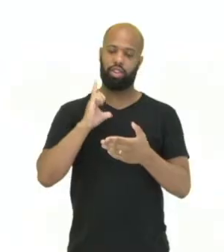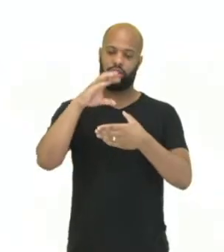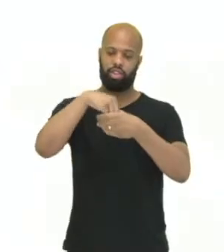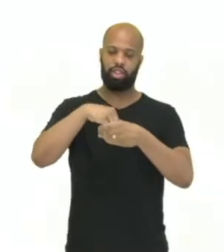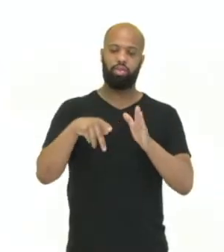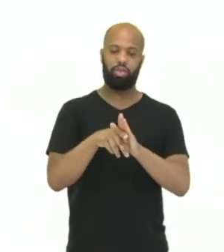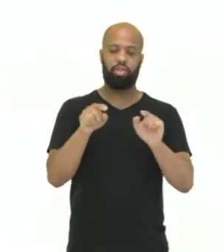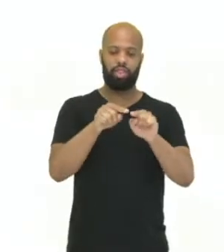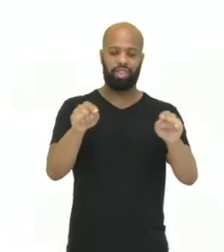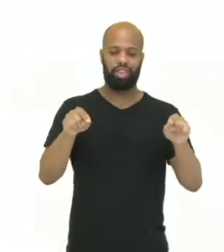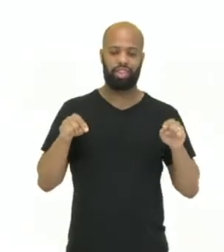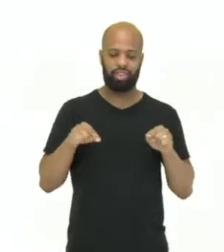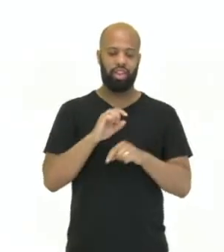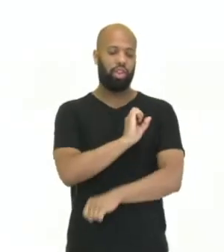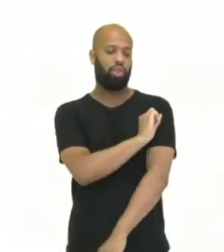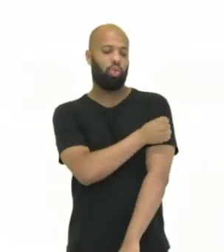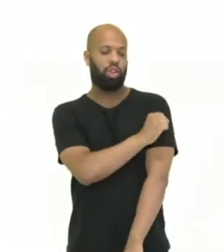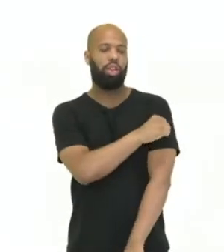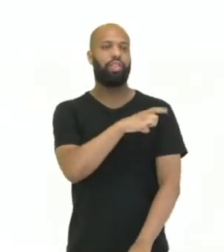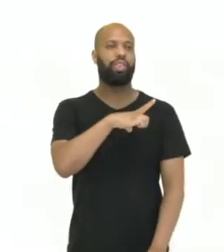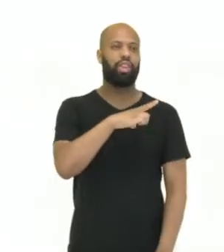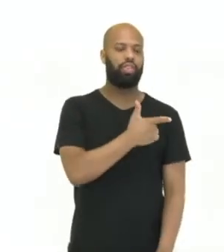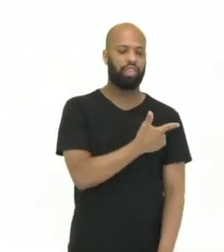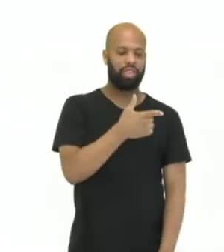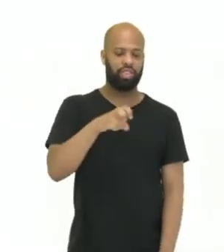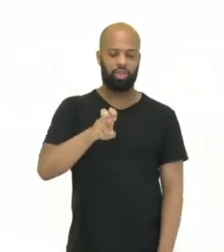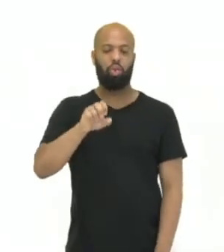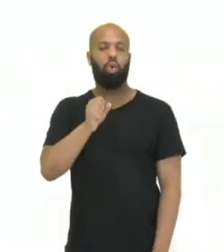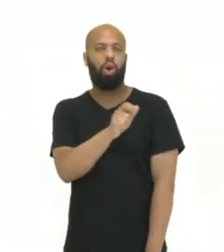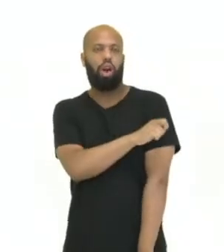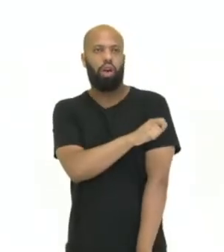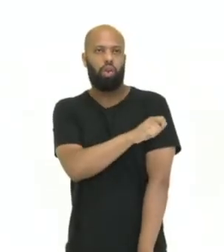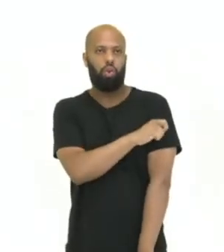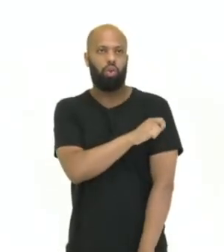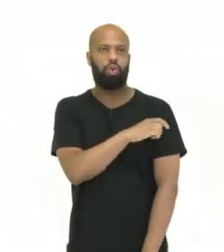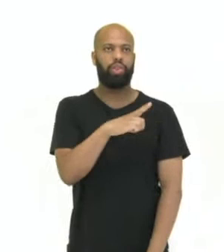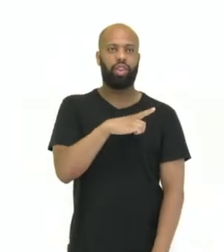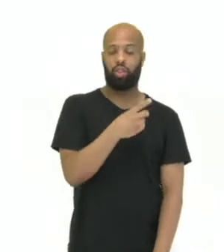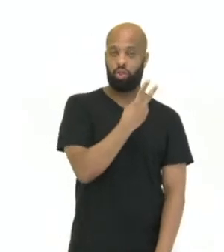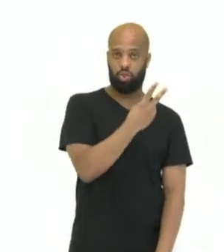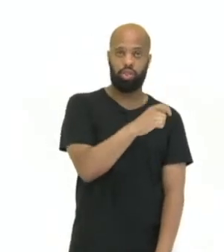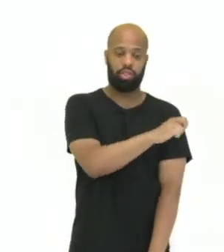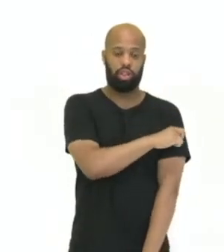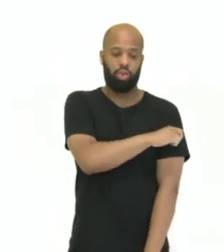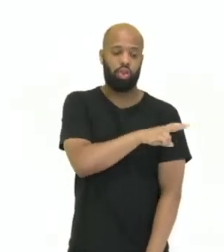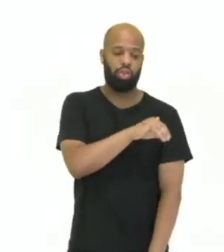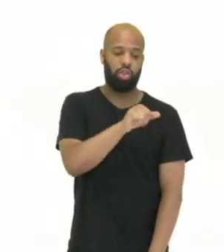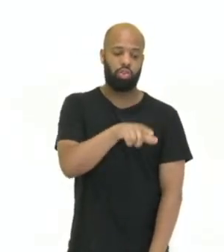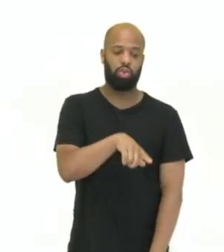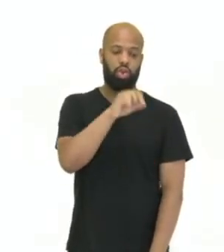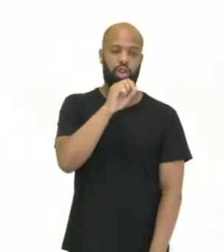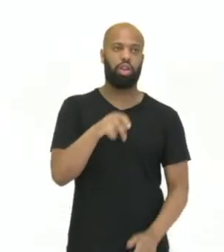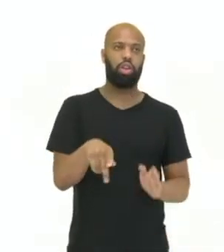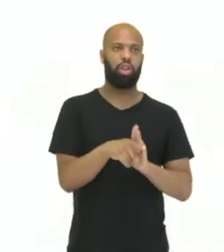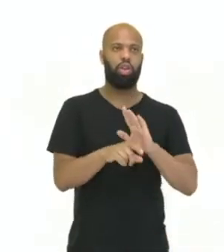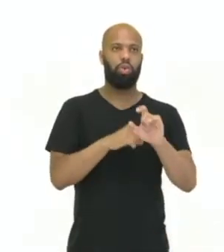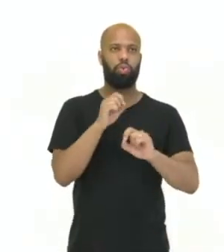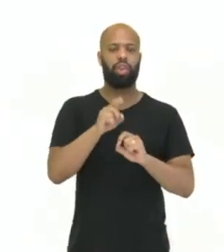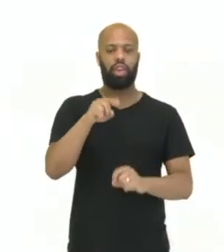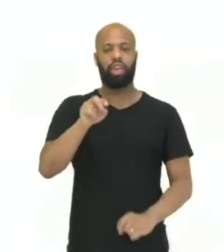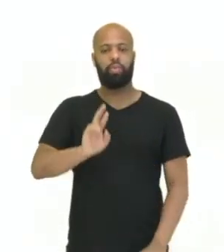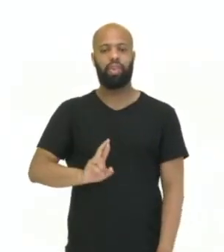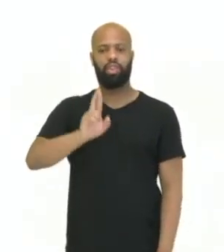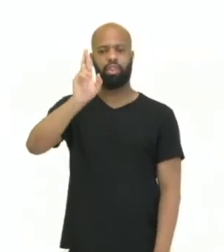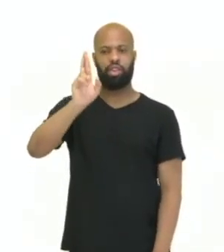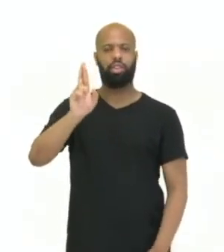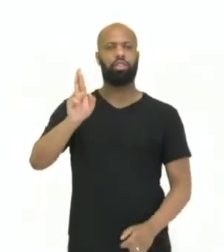aula do oitavo ano, com 25 alunos, dois alunos serão escolhidos para os cargos de representante